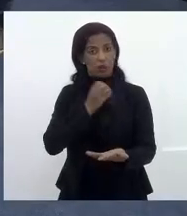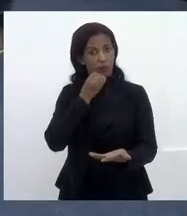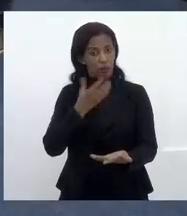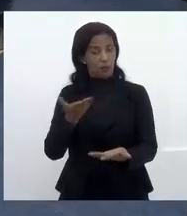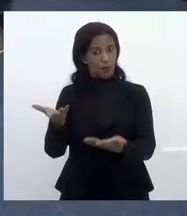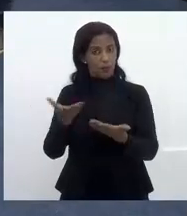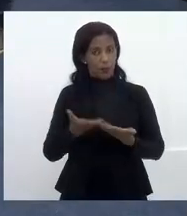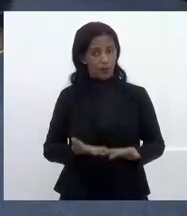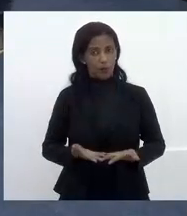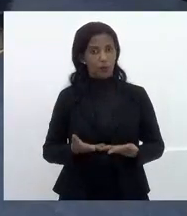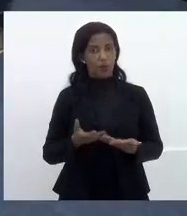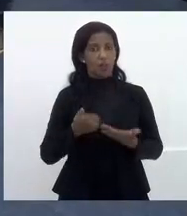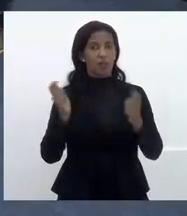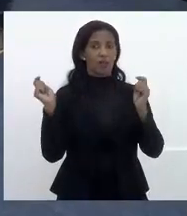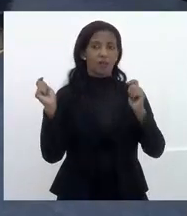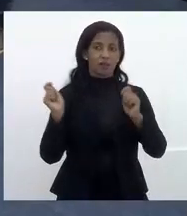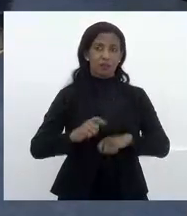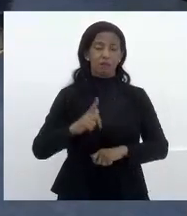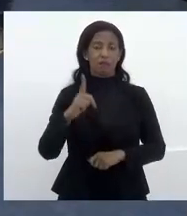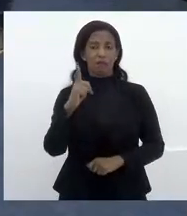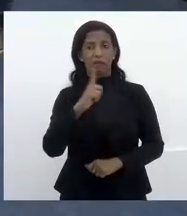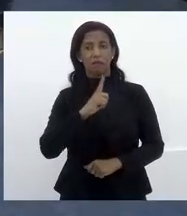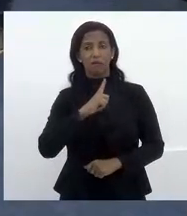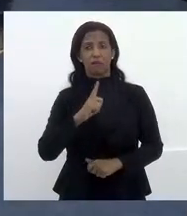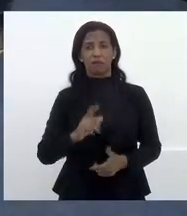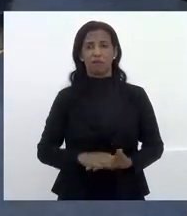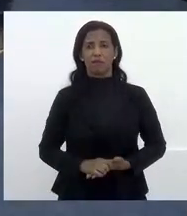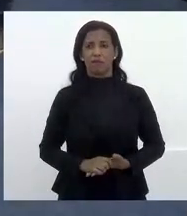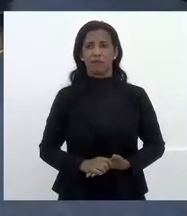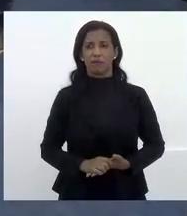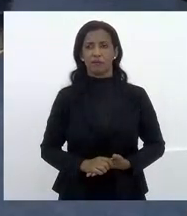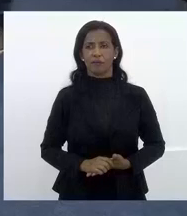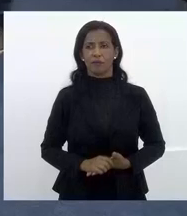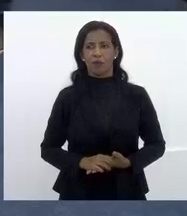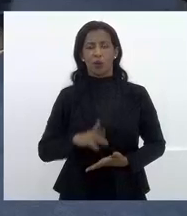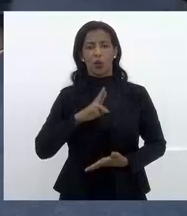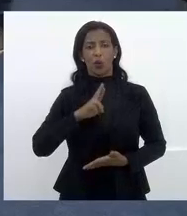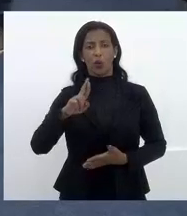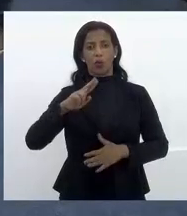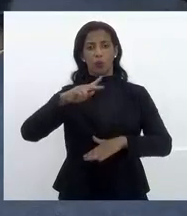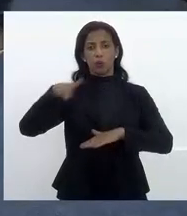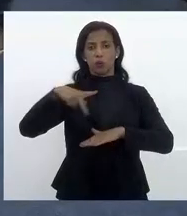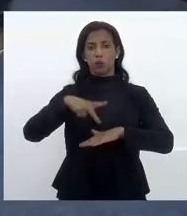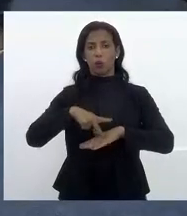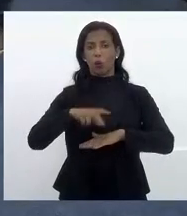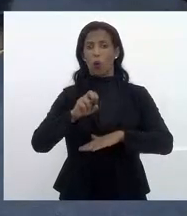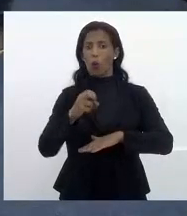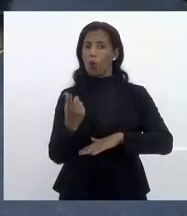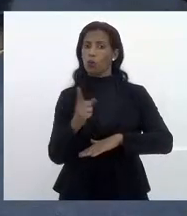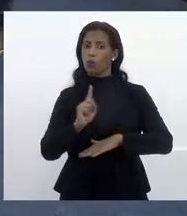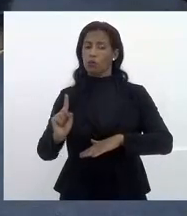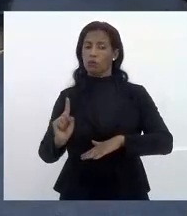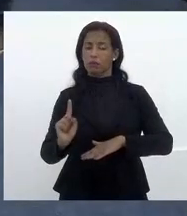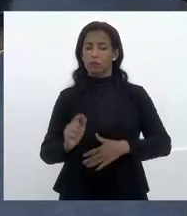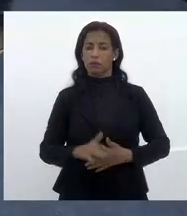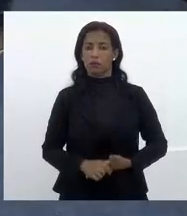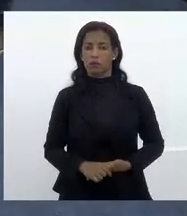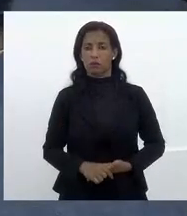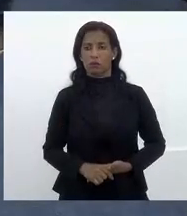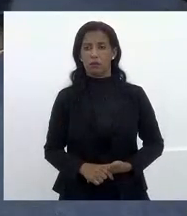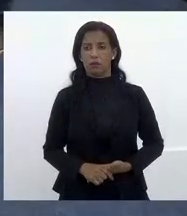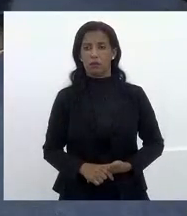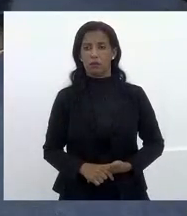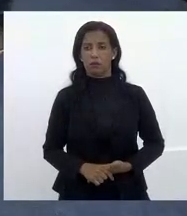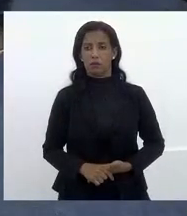bem-vindas se elas têm a correspondência nacional ou não né porque